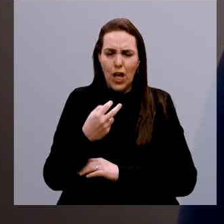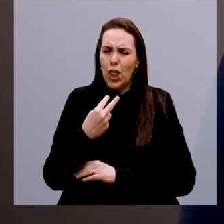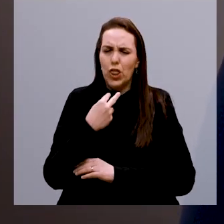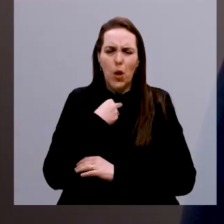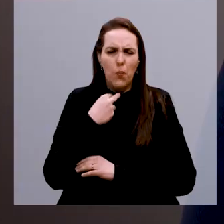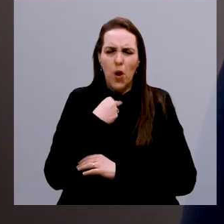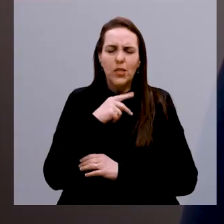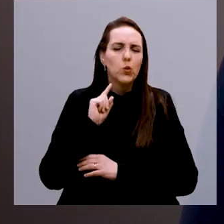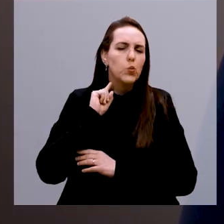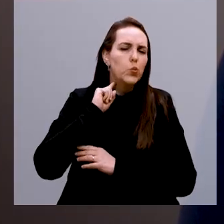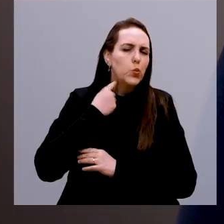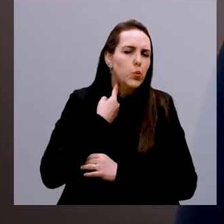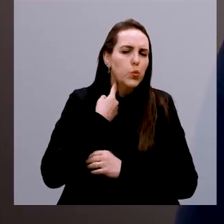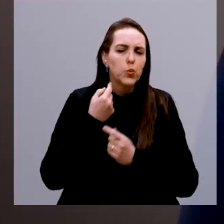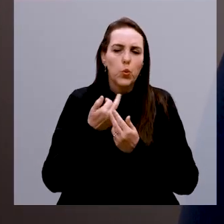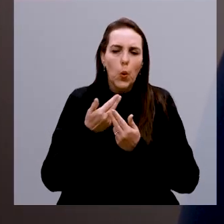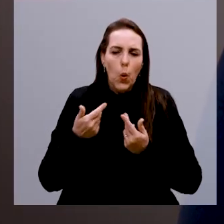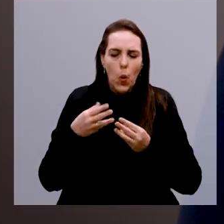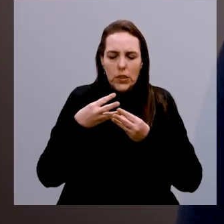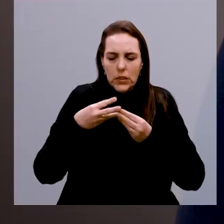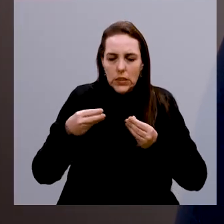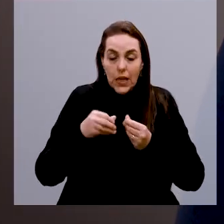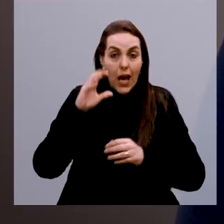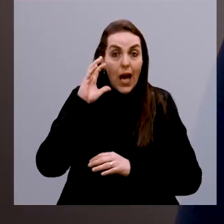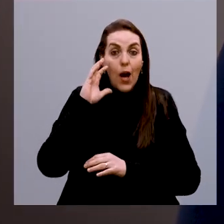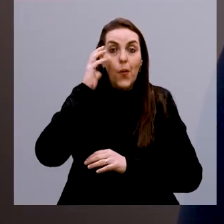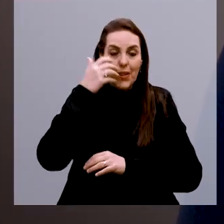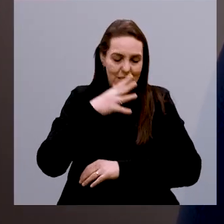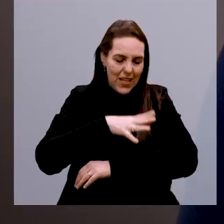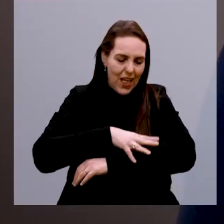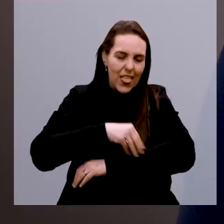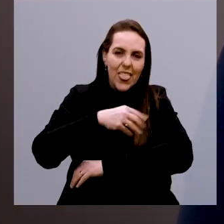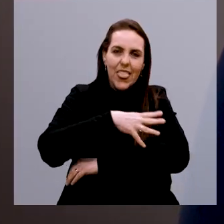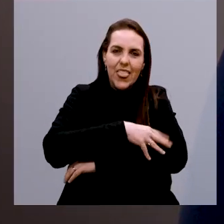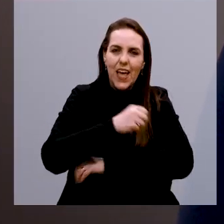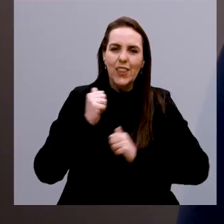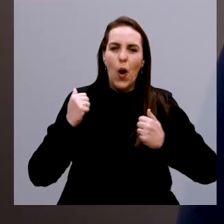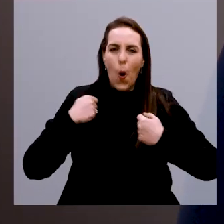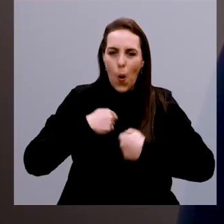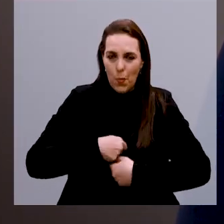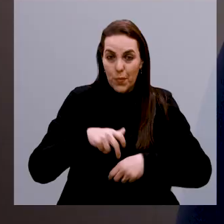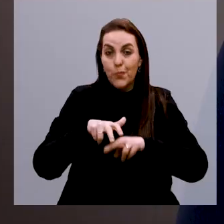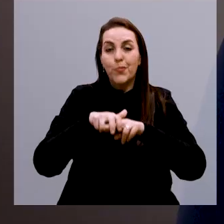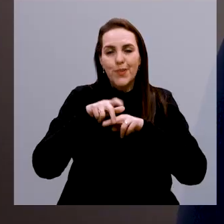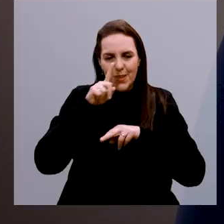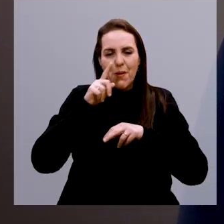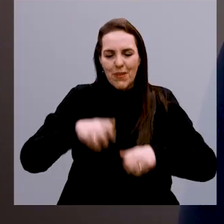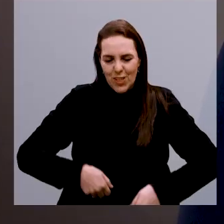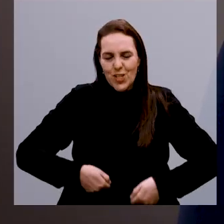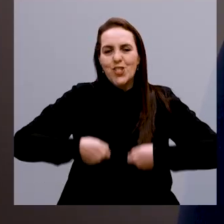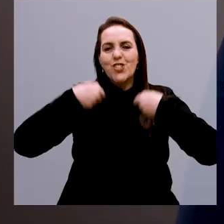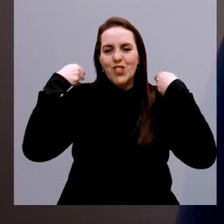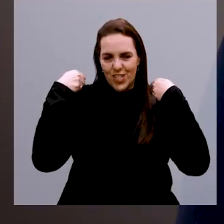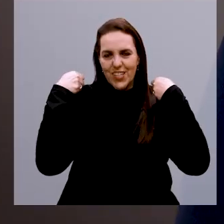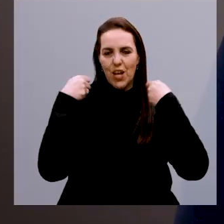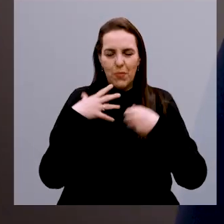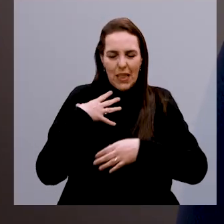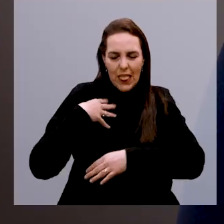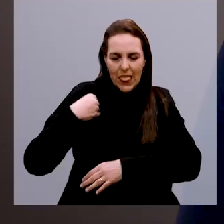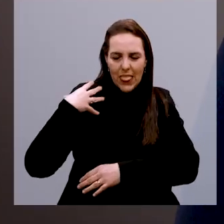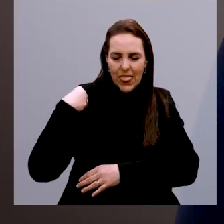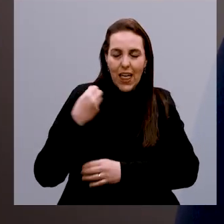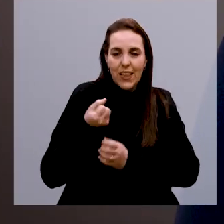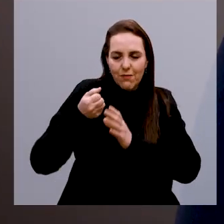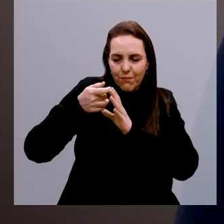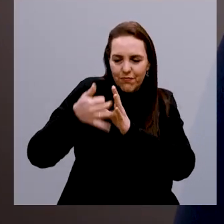ter nenhum cílios, por exemplo, que às vezes pode acontecer, por isso que a mãe precisa tirar a parte superior da roupa para garantir que não caia um pelinho de roupa.